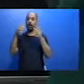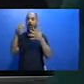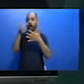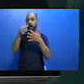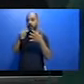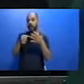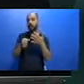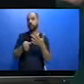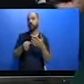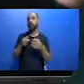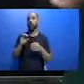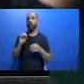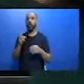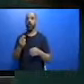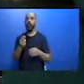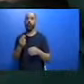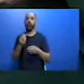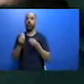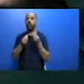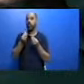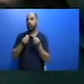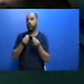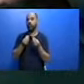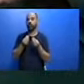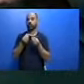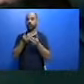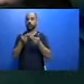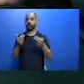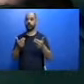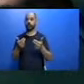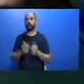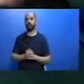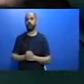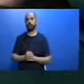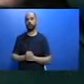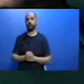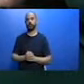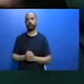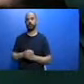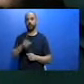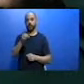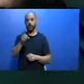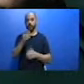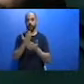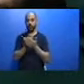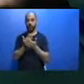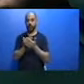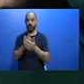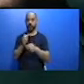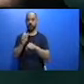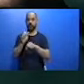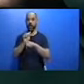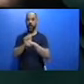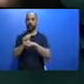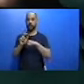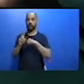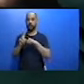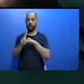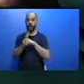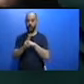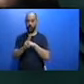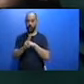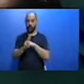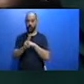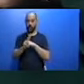qualidades das coisas e vocês estudaram os advérbios advérbios